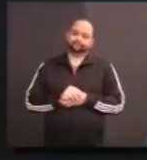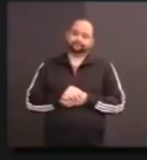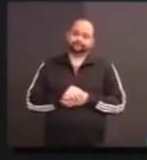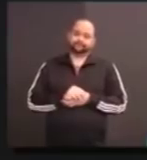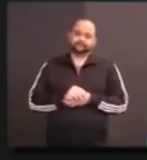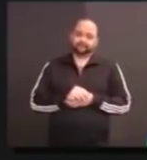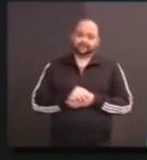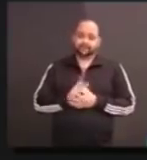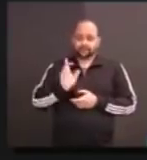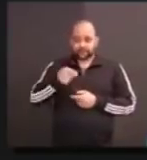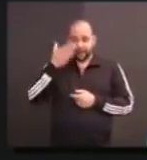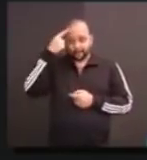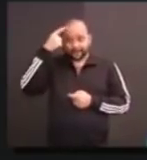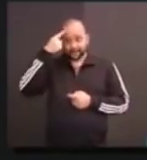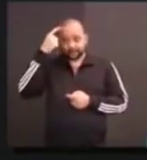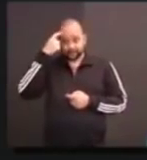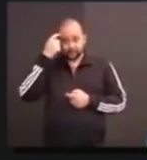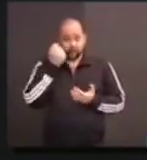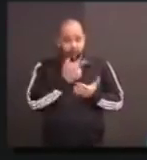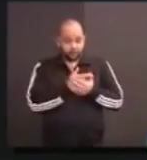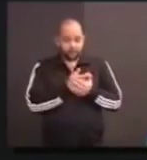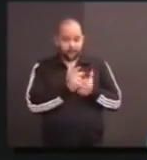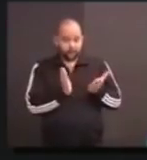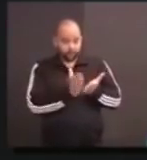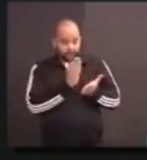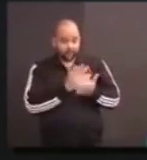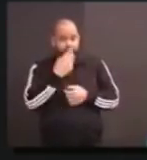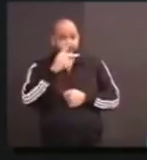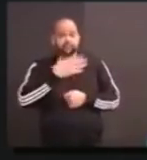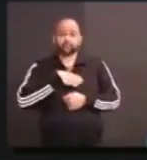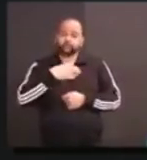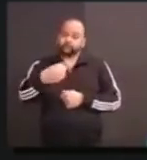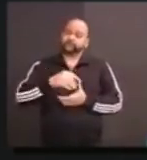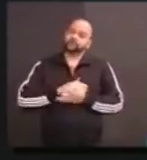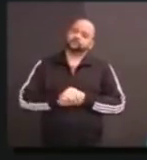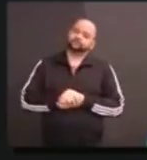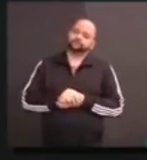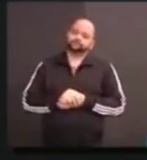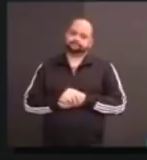Alguém pensou em comprar um livro para um filho?